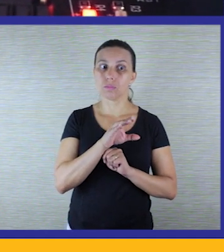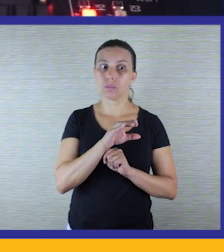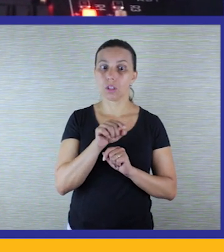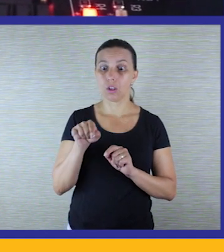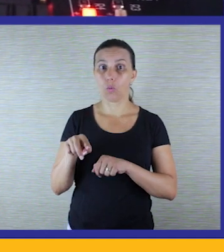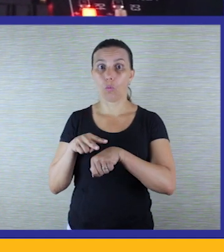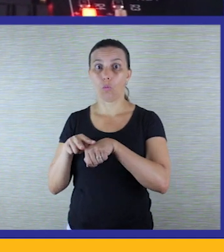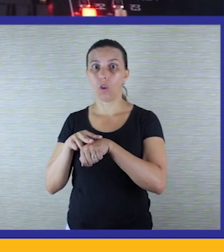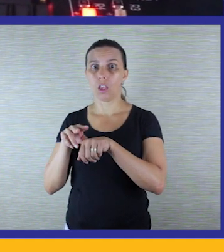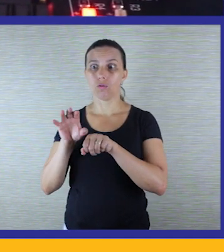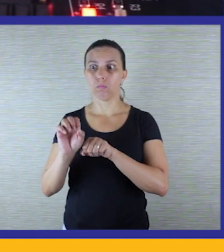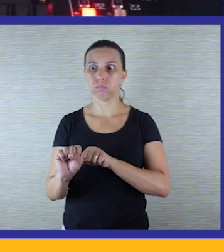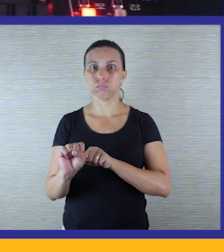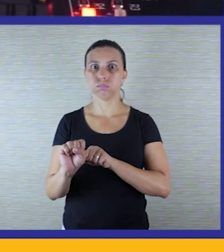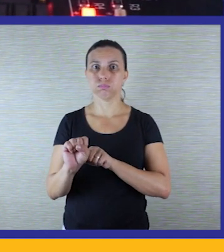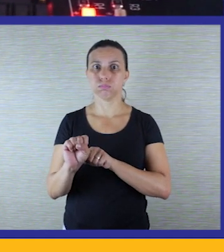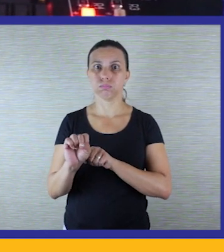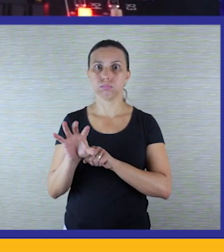apaga.